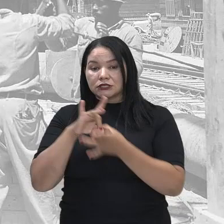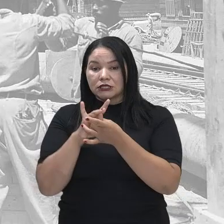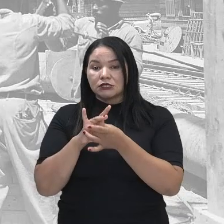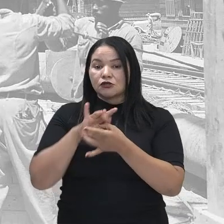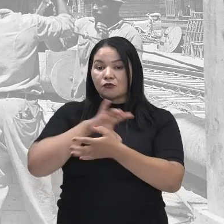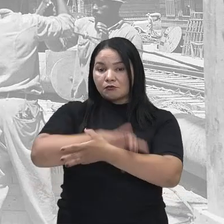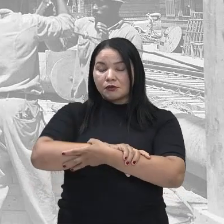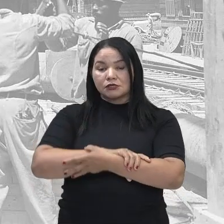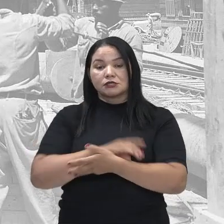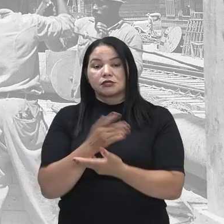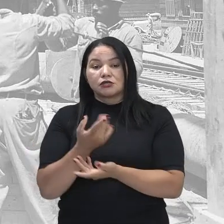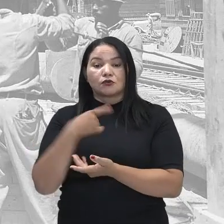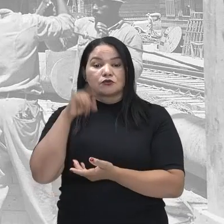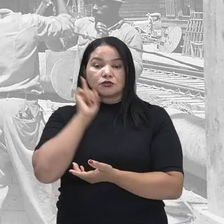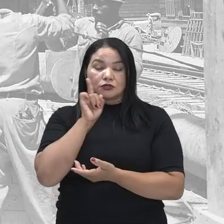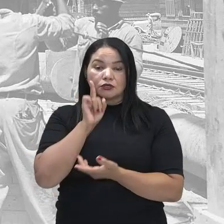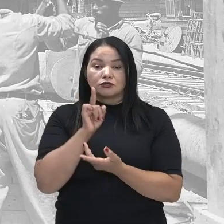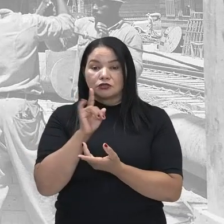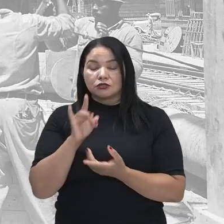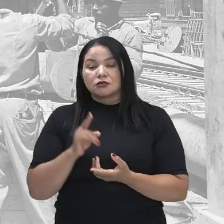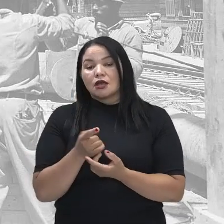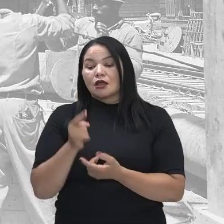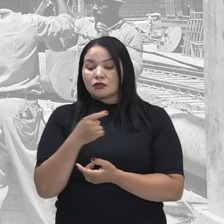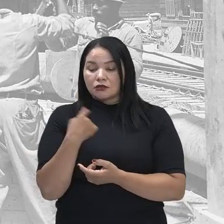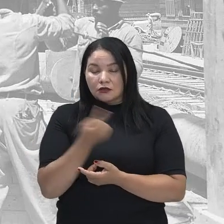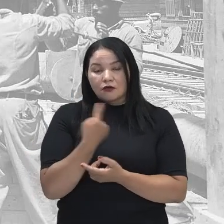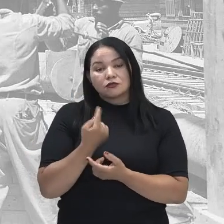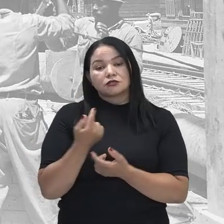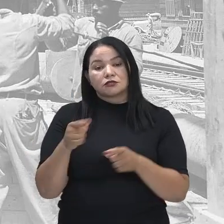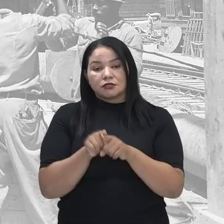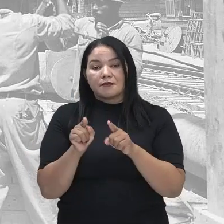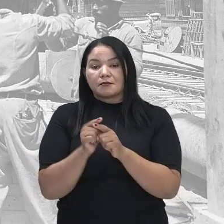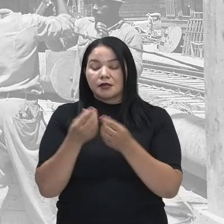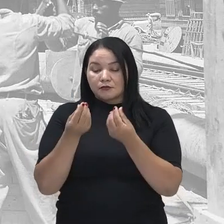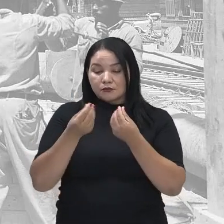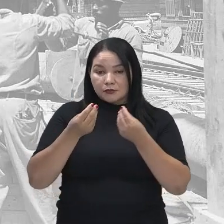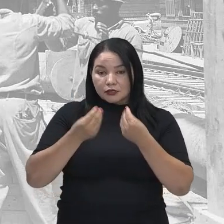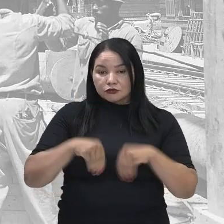econômica com os Estados Unidos, nós sentimos esse processo